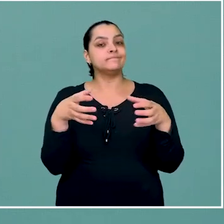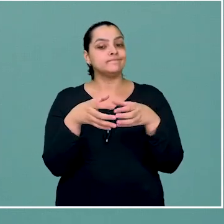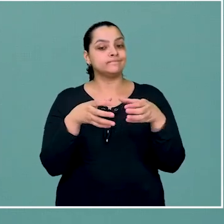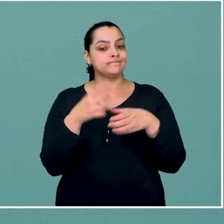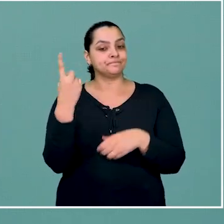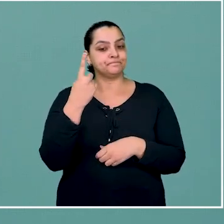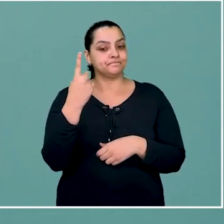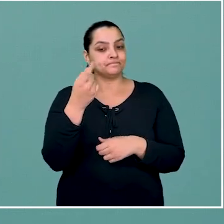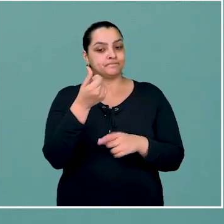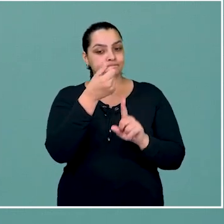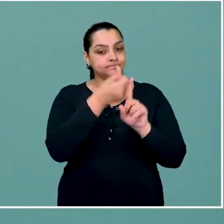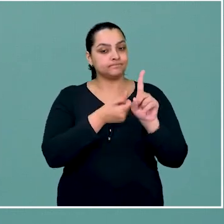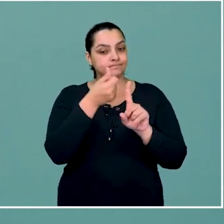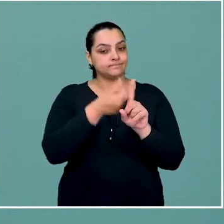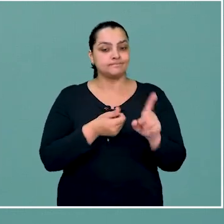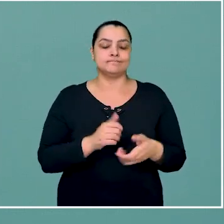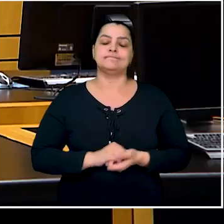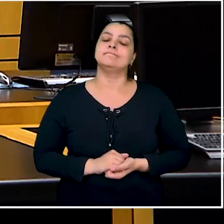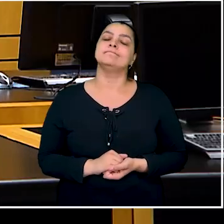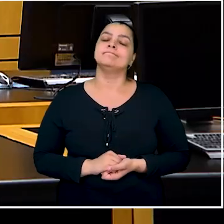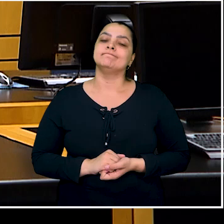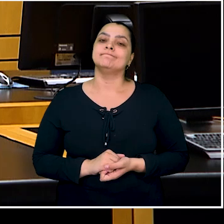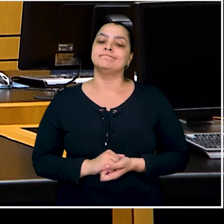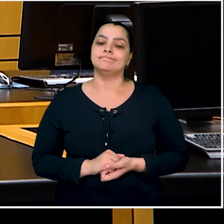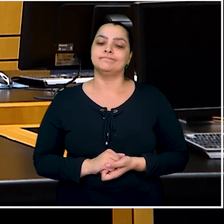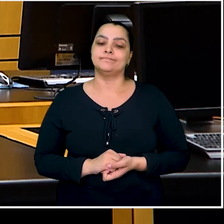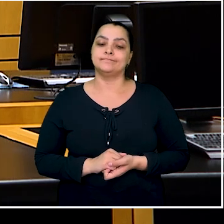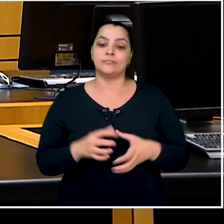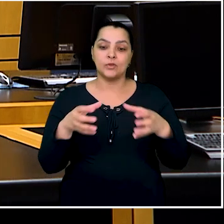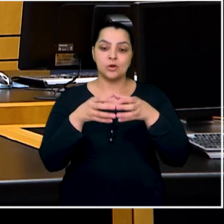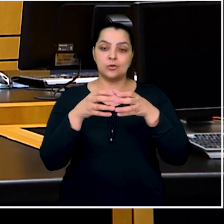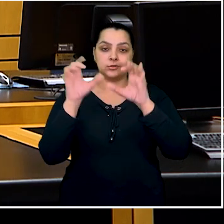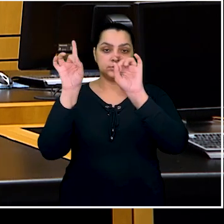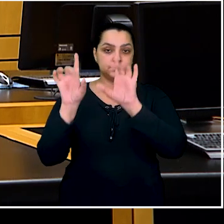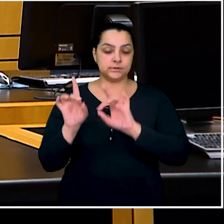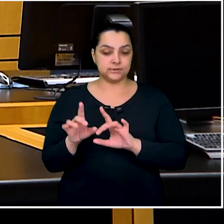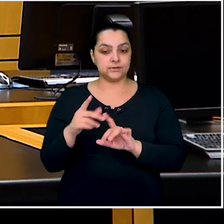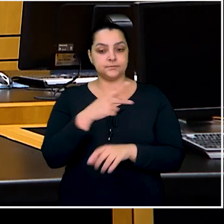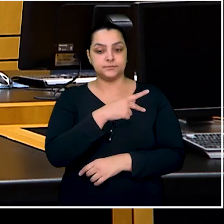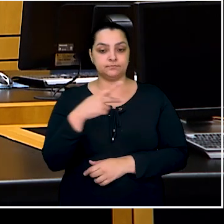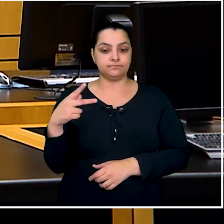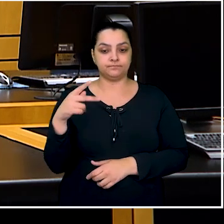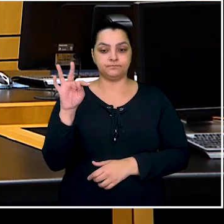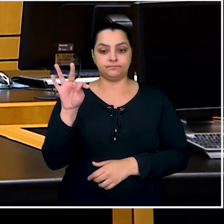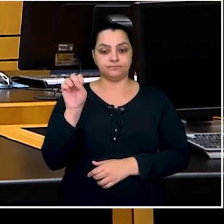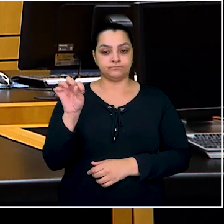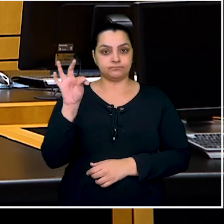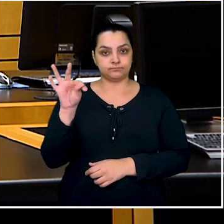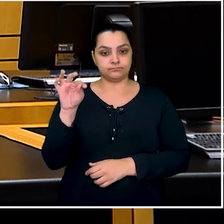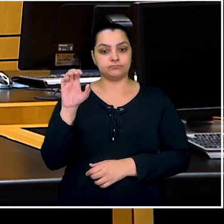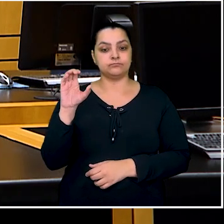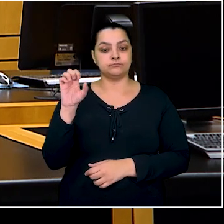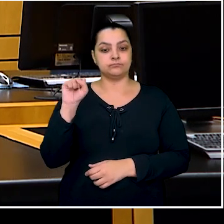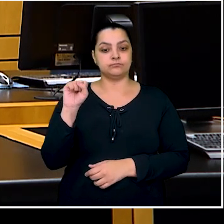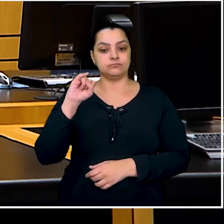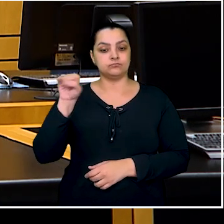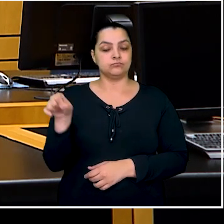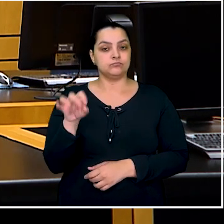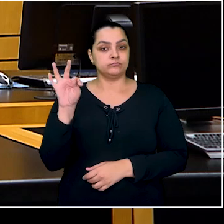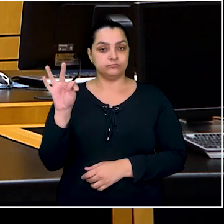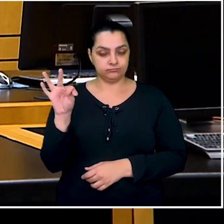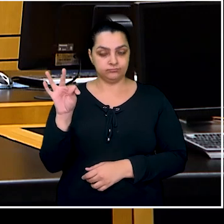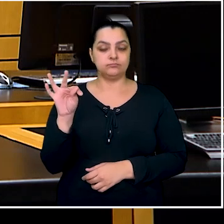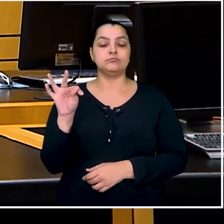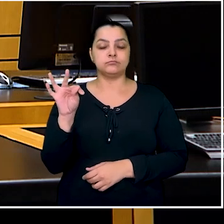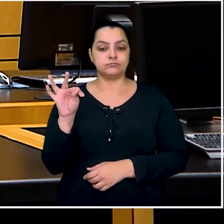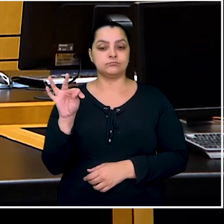da Corte nesses primeiros 6 meses do ano. Em sessão do órgão especial, o presidente do Tribunal Superior do Trabalho e do Conselho Superior